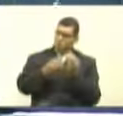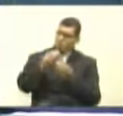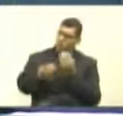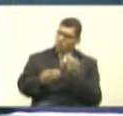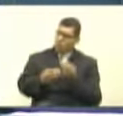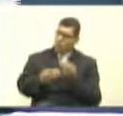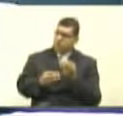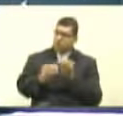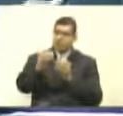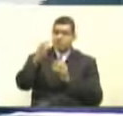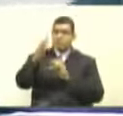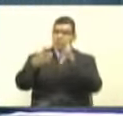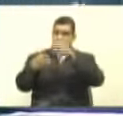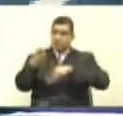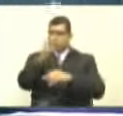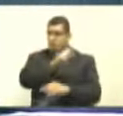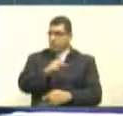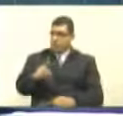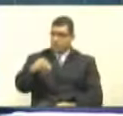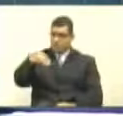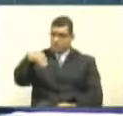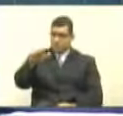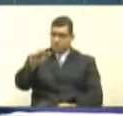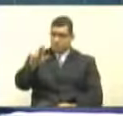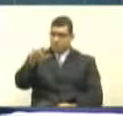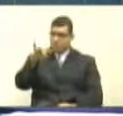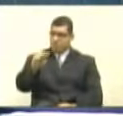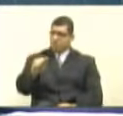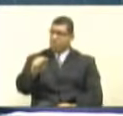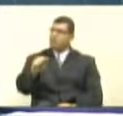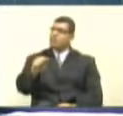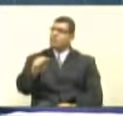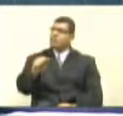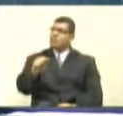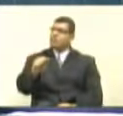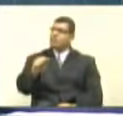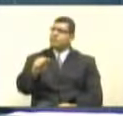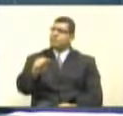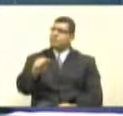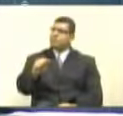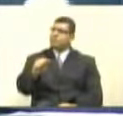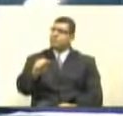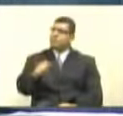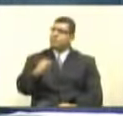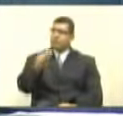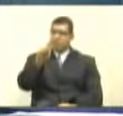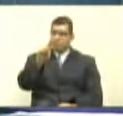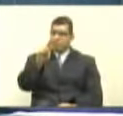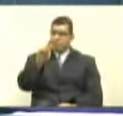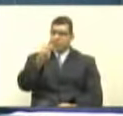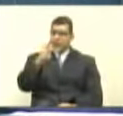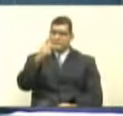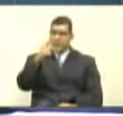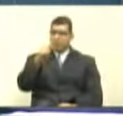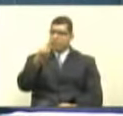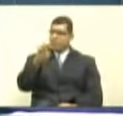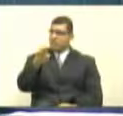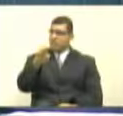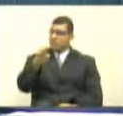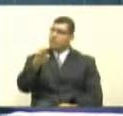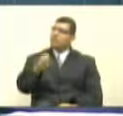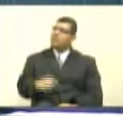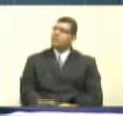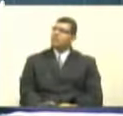no processo da professora Maria da Conceição Rufino, a PGE recorre desde 2003.